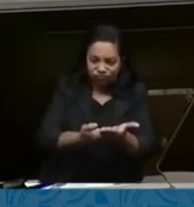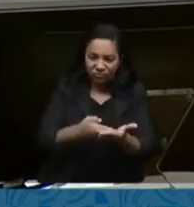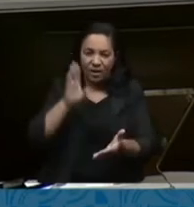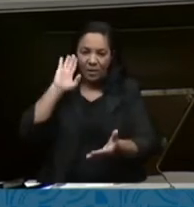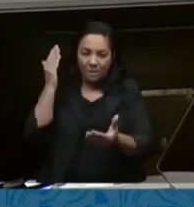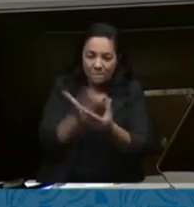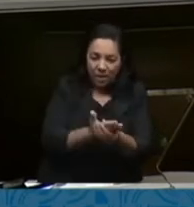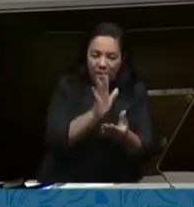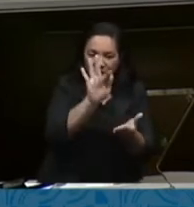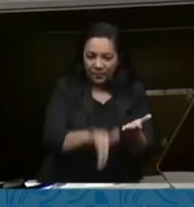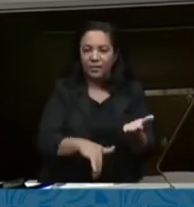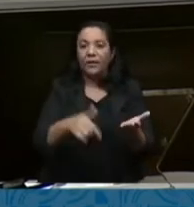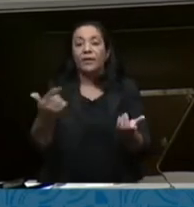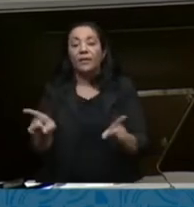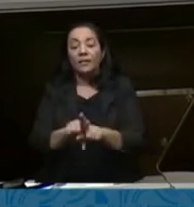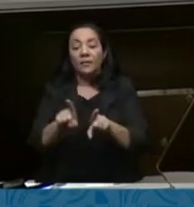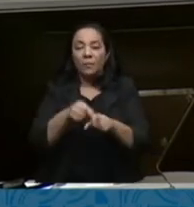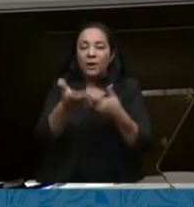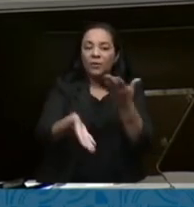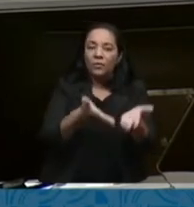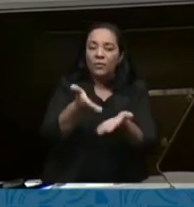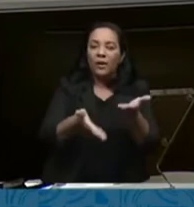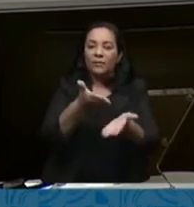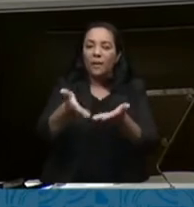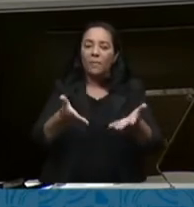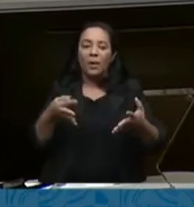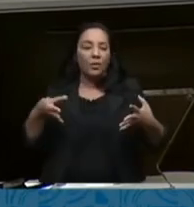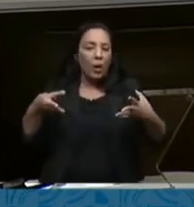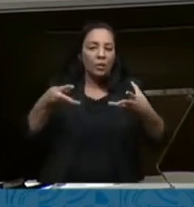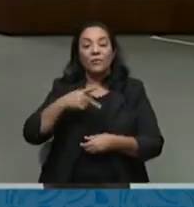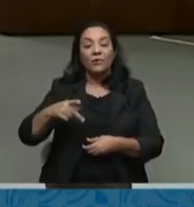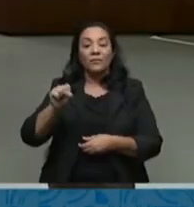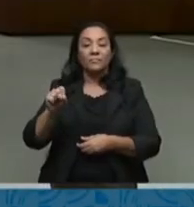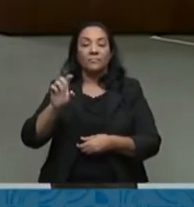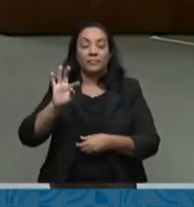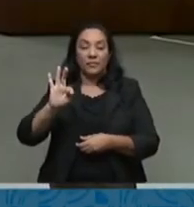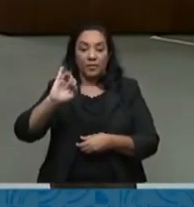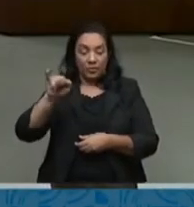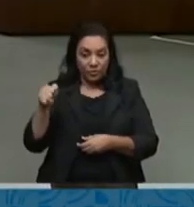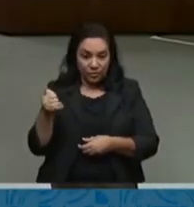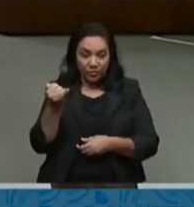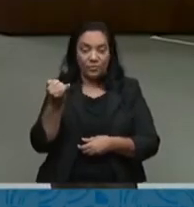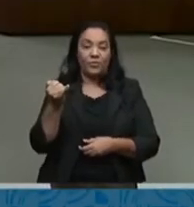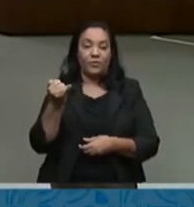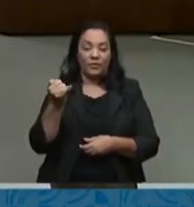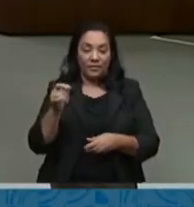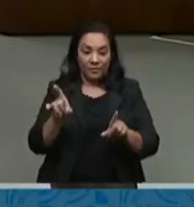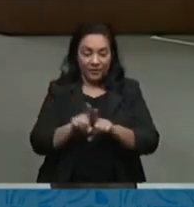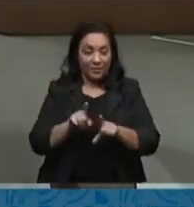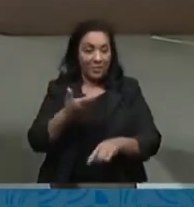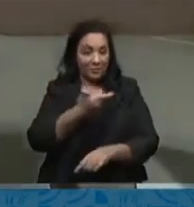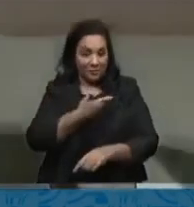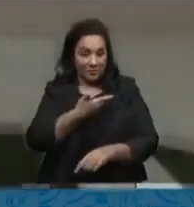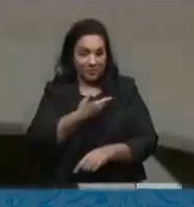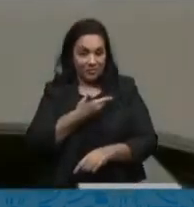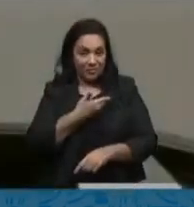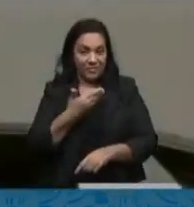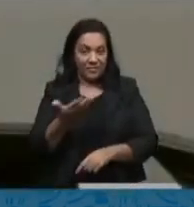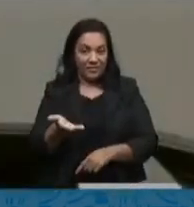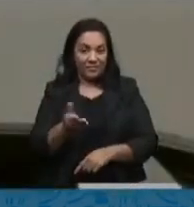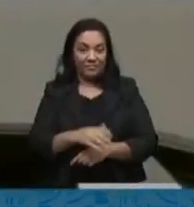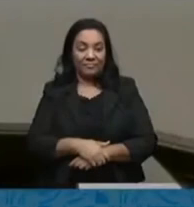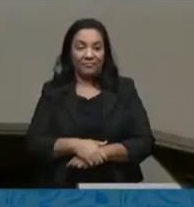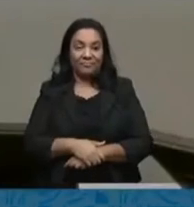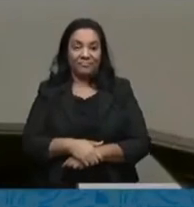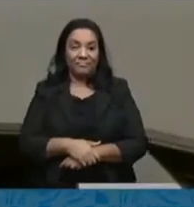e do tratamento igualitário ao jurisdicionados também participaram da abertura do 4º encontro nacional de